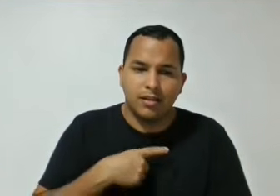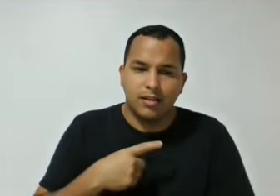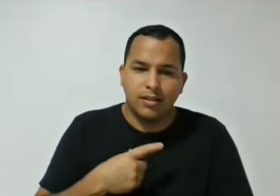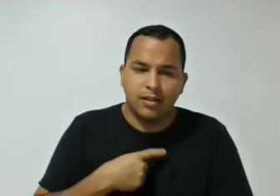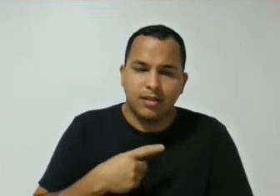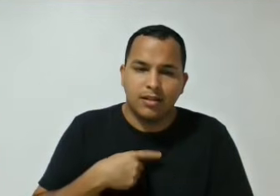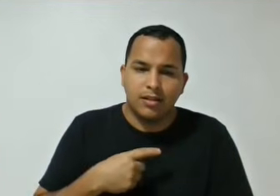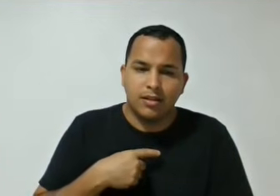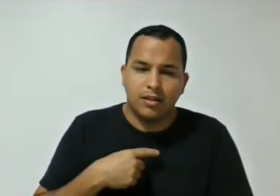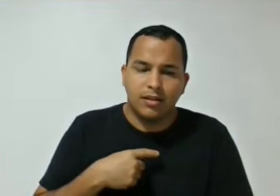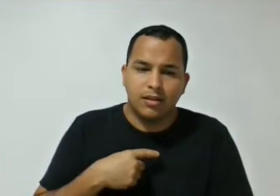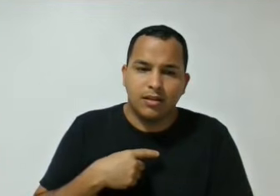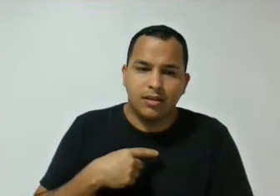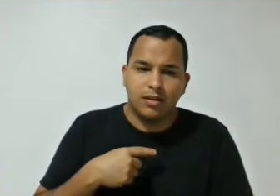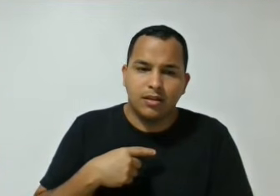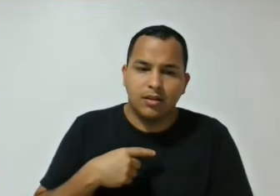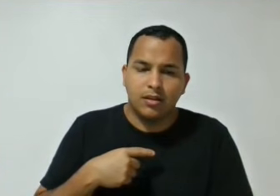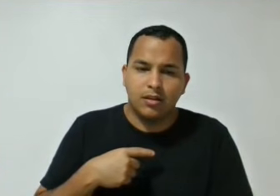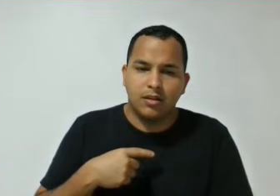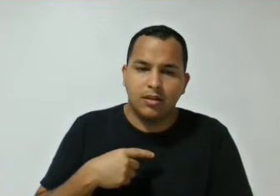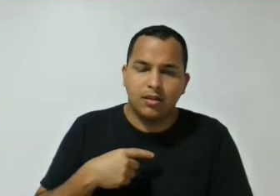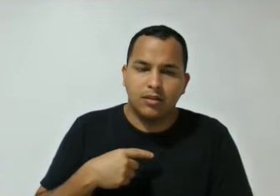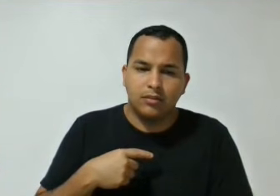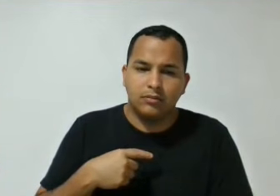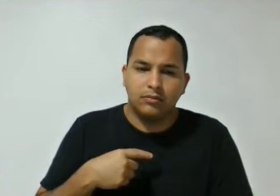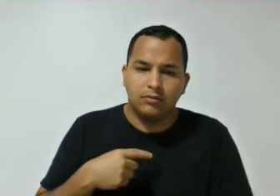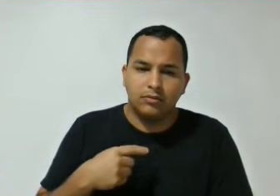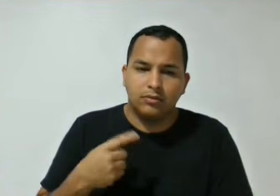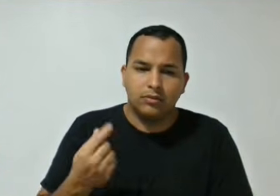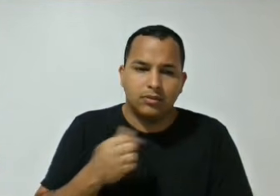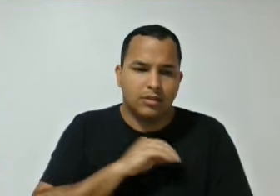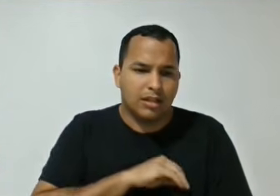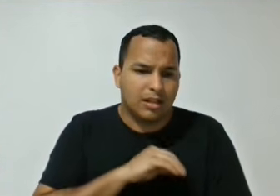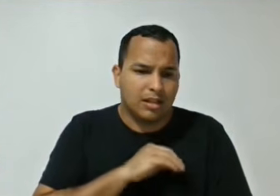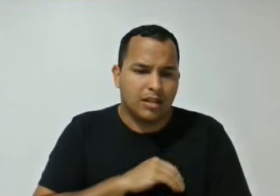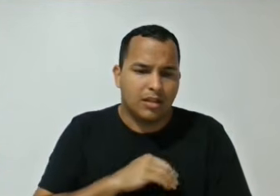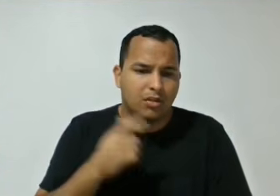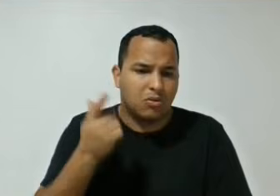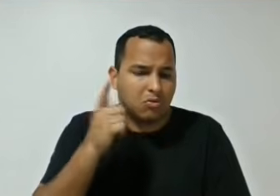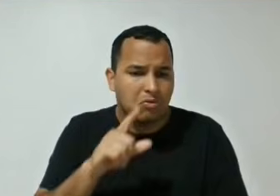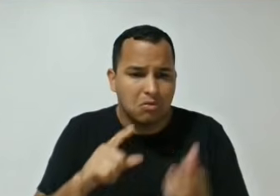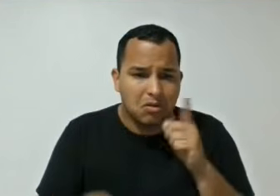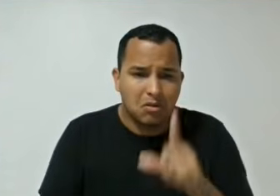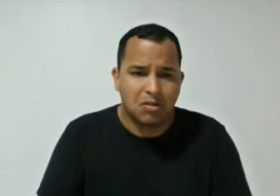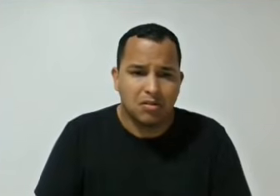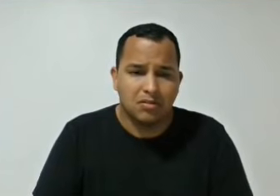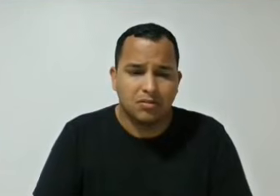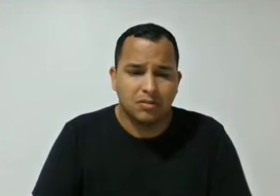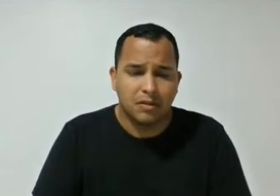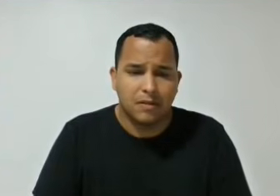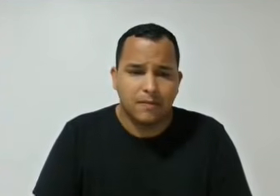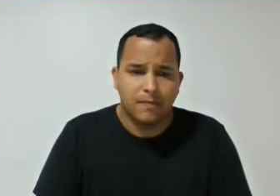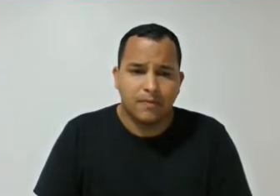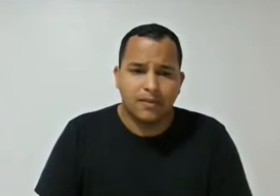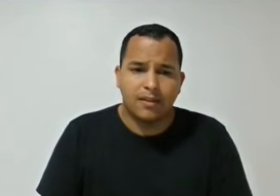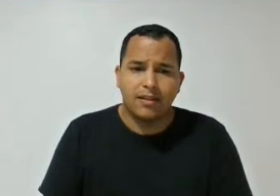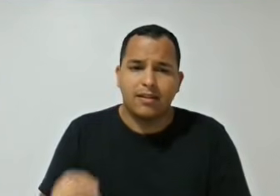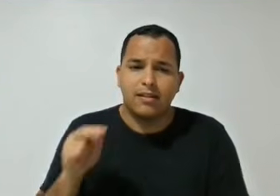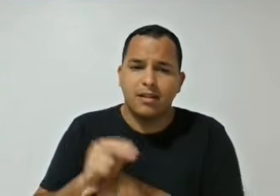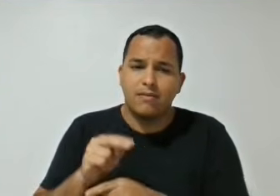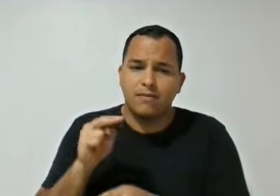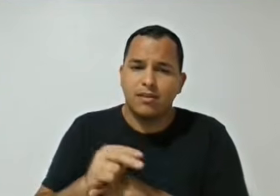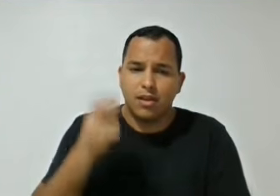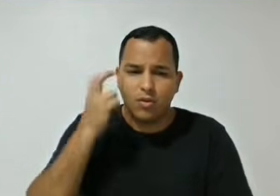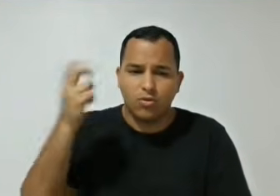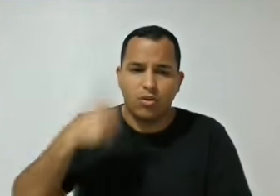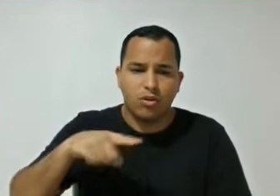possa ser comparado a um conselheiro tutelar, de salário, para a gente poder reivindicar por lá no seu pescoço, para que a gente pudesse defender a cultura como a gente quer,